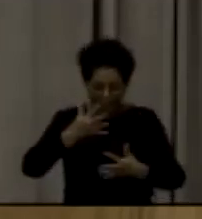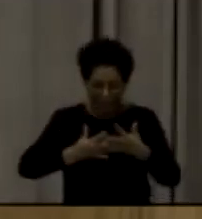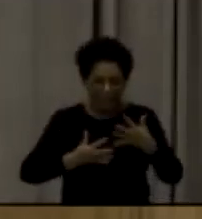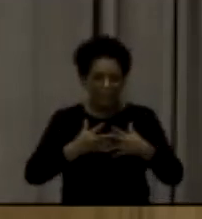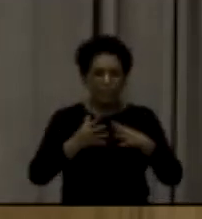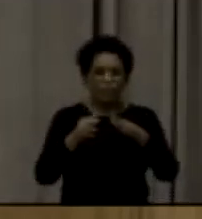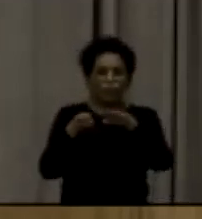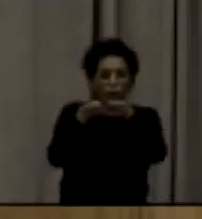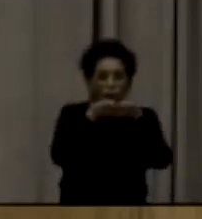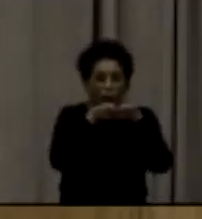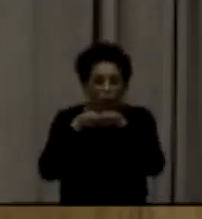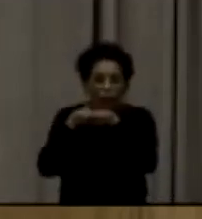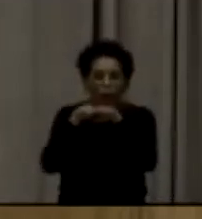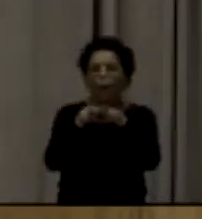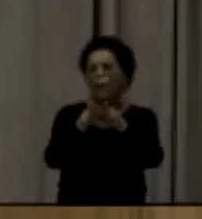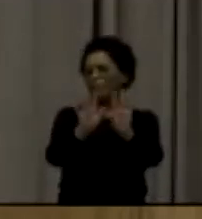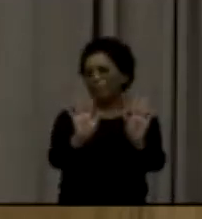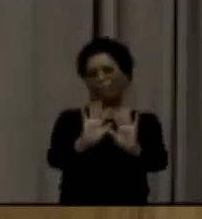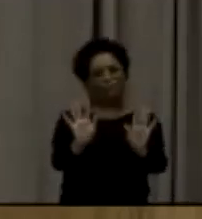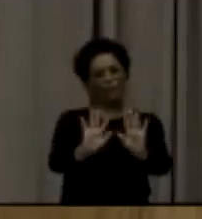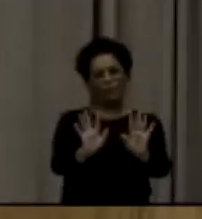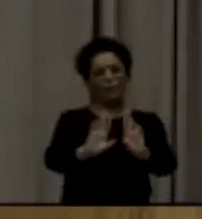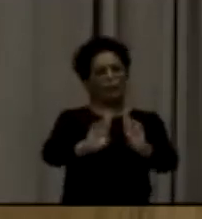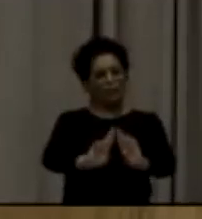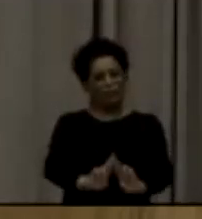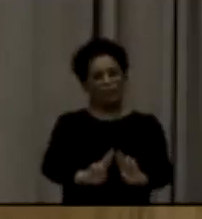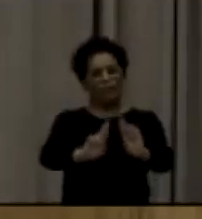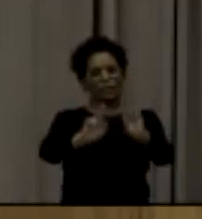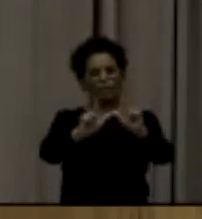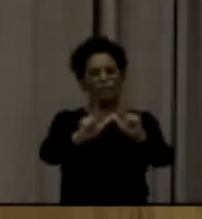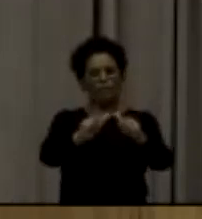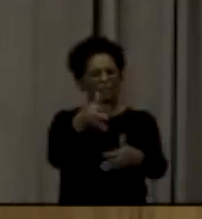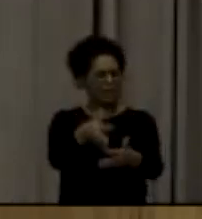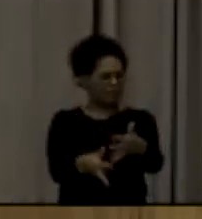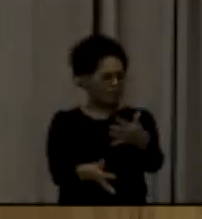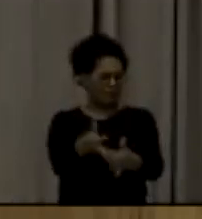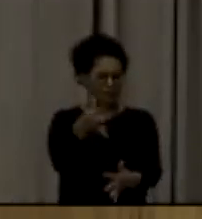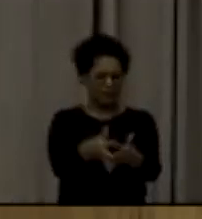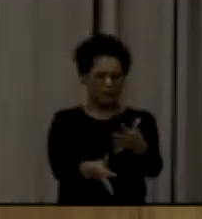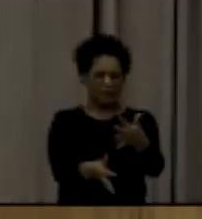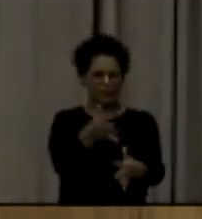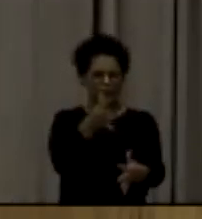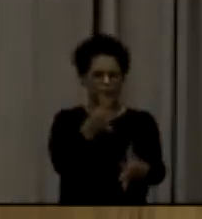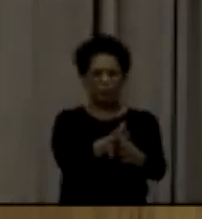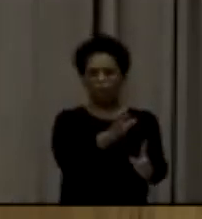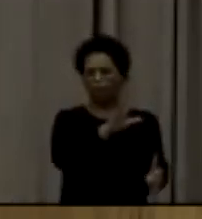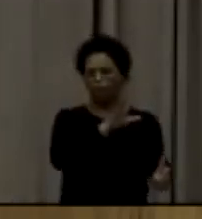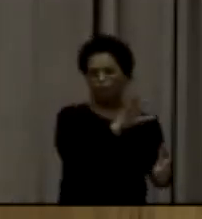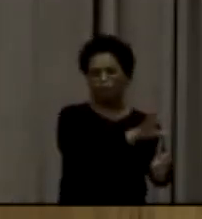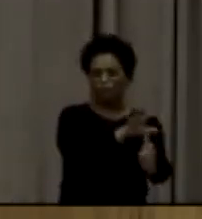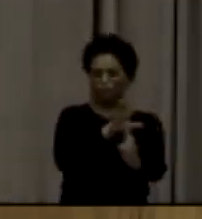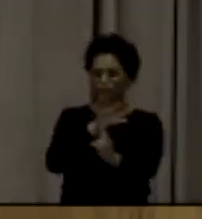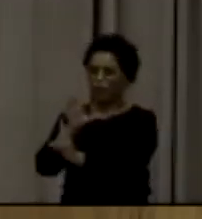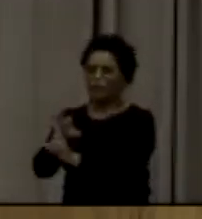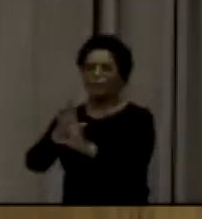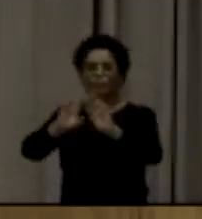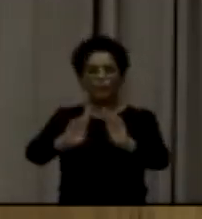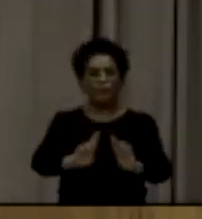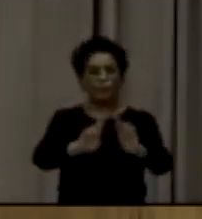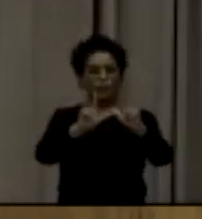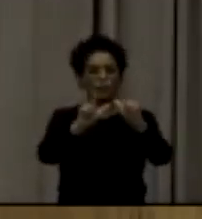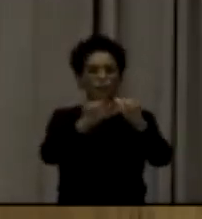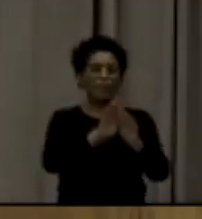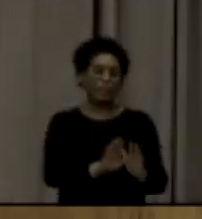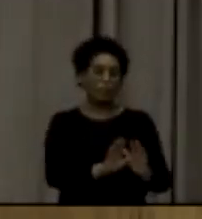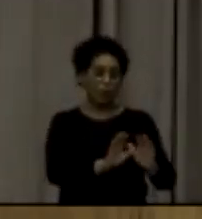a todos. Essa crise, essa múltipla crise, essa policrise, atinge de forma desigual os